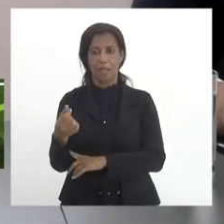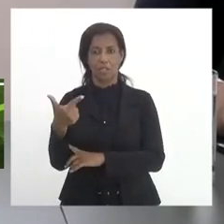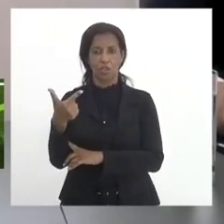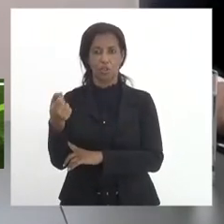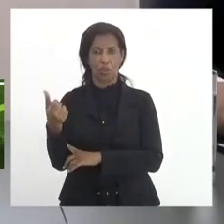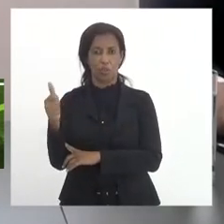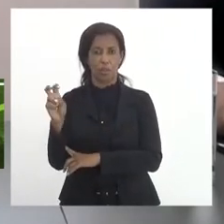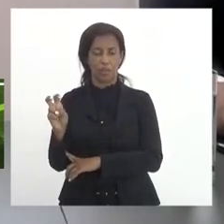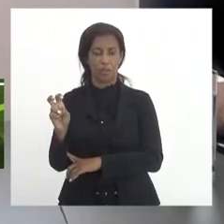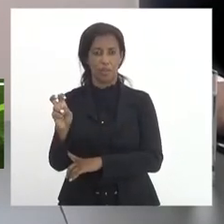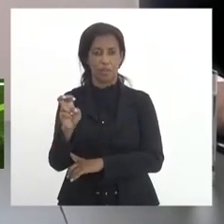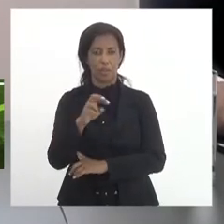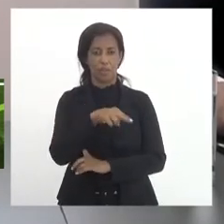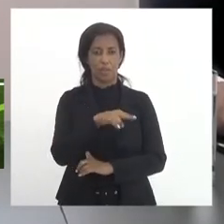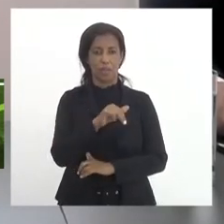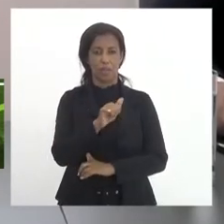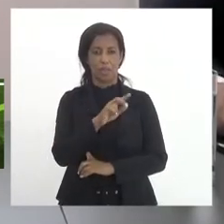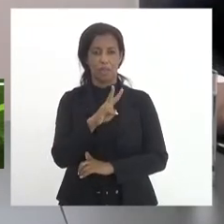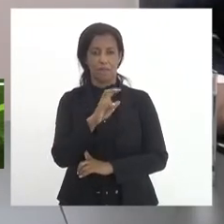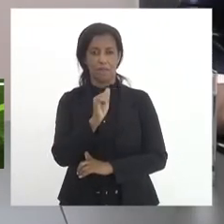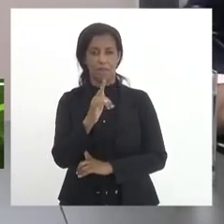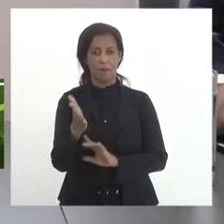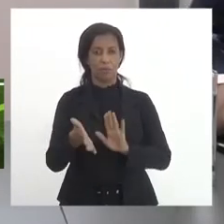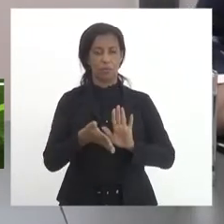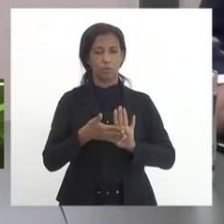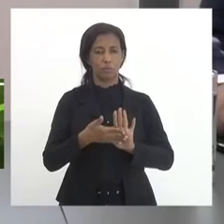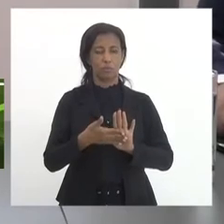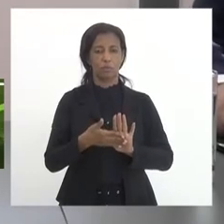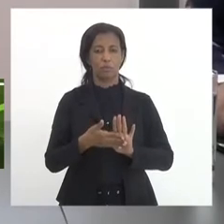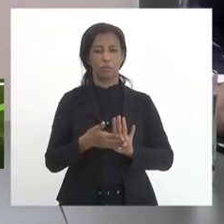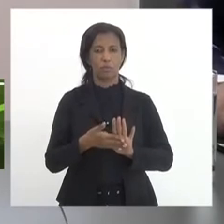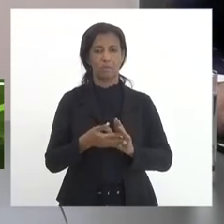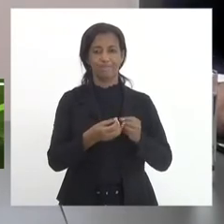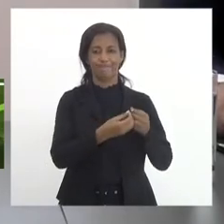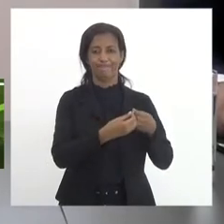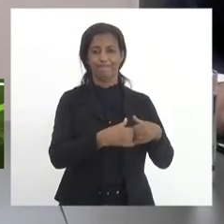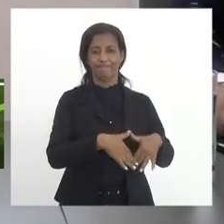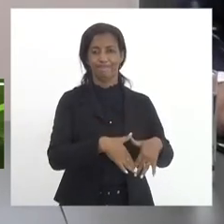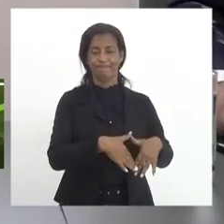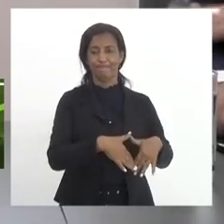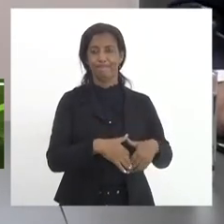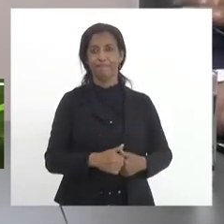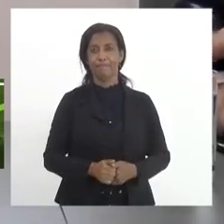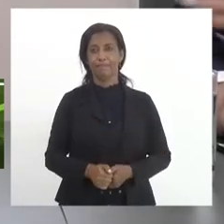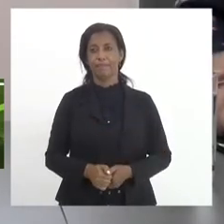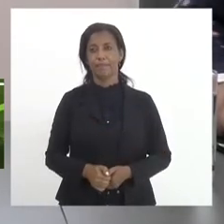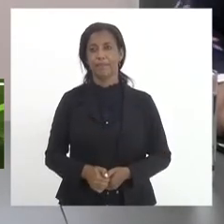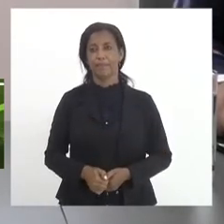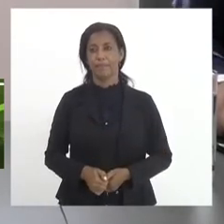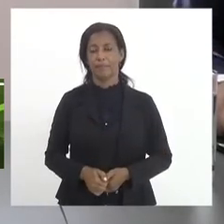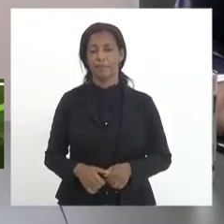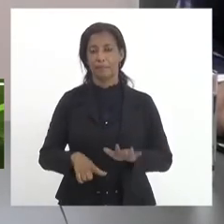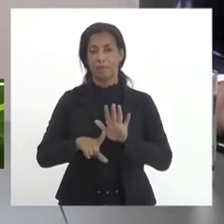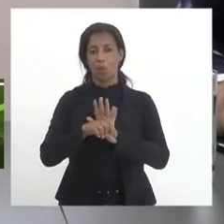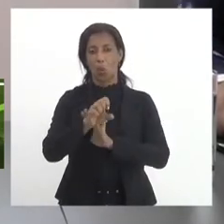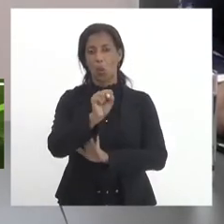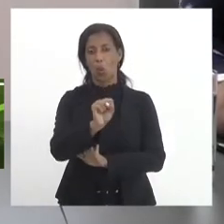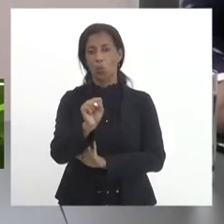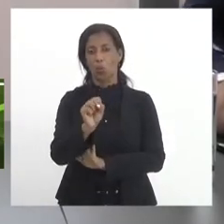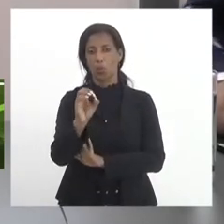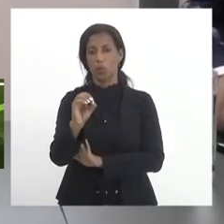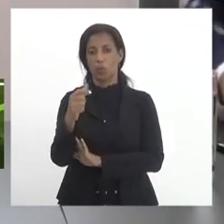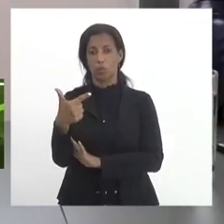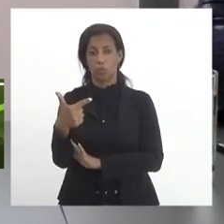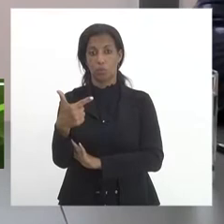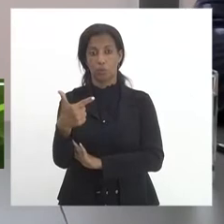2015, autoria deputado Nivaldo Mulim, parecer pela prejudicabilidade pela lei